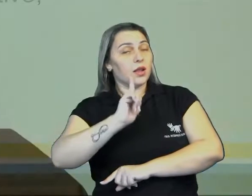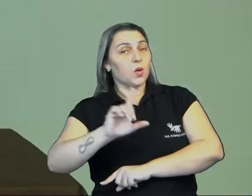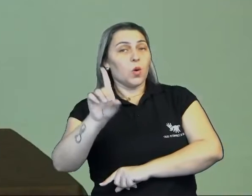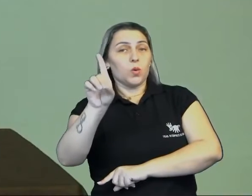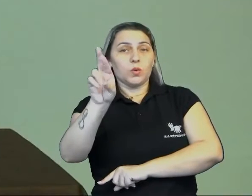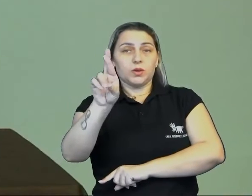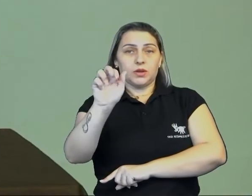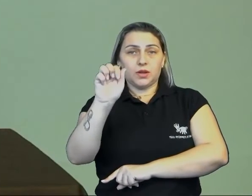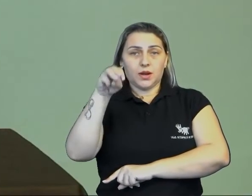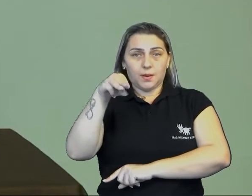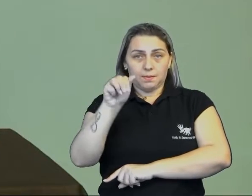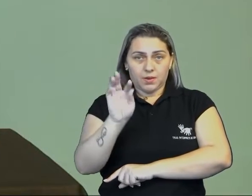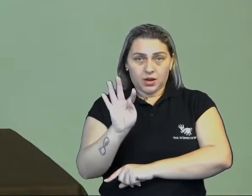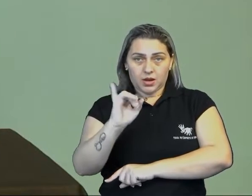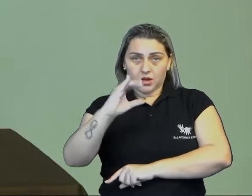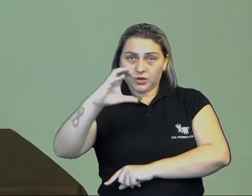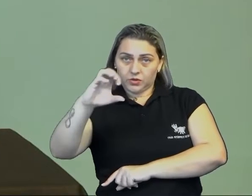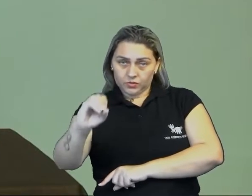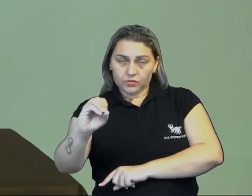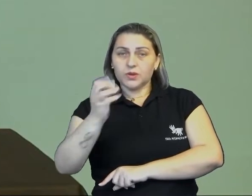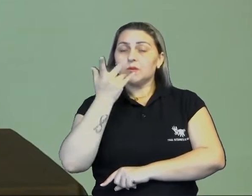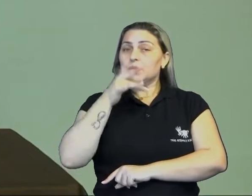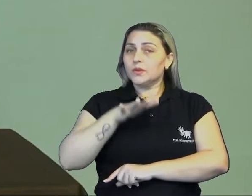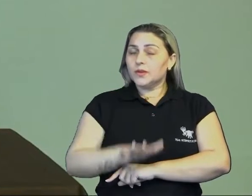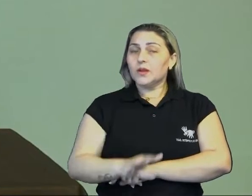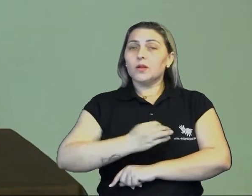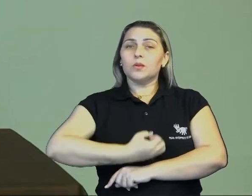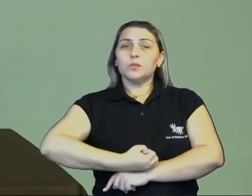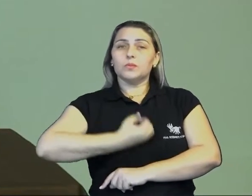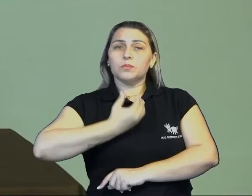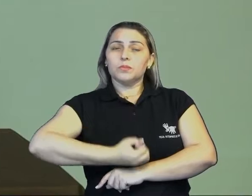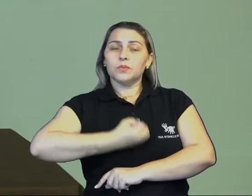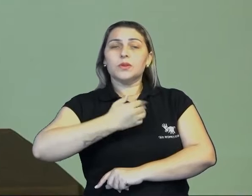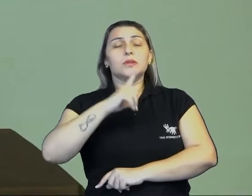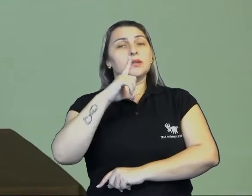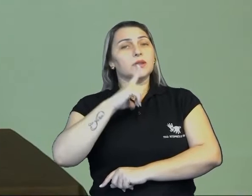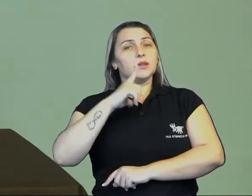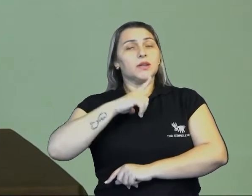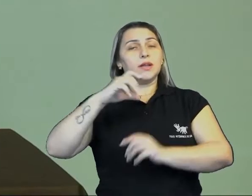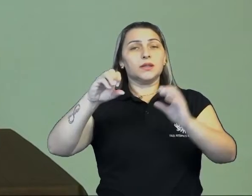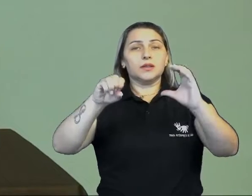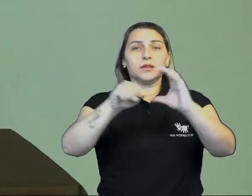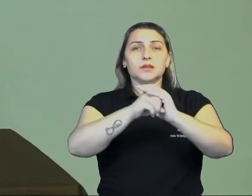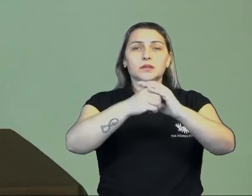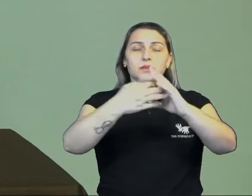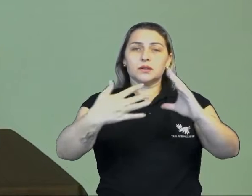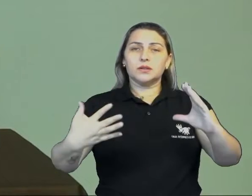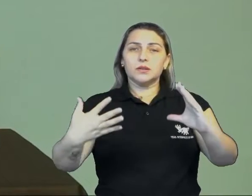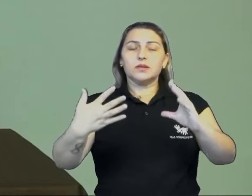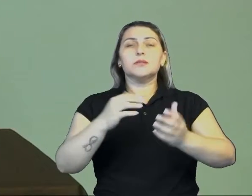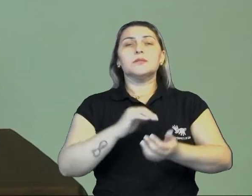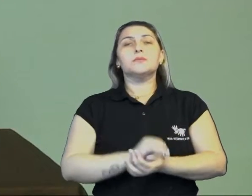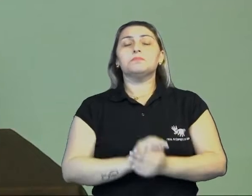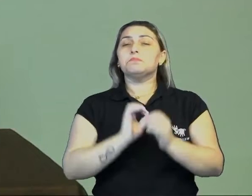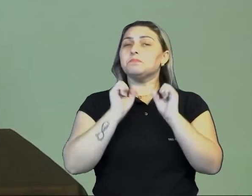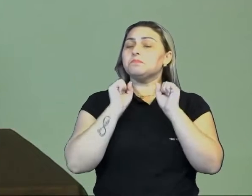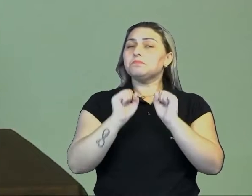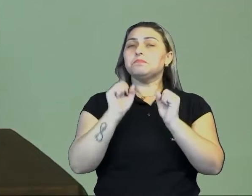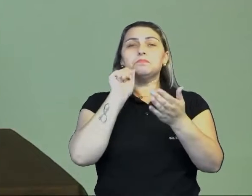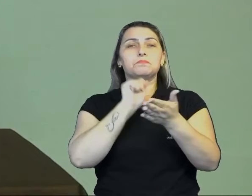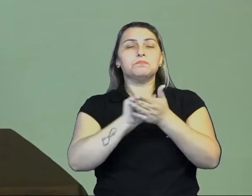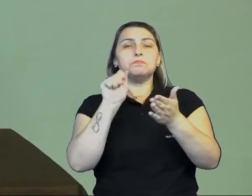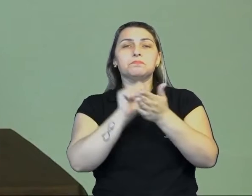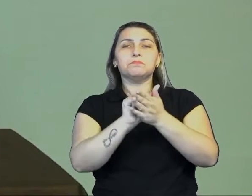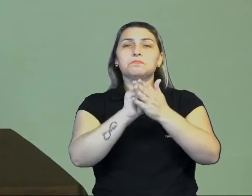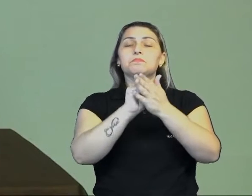aqui comigo. Então, crianças, o poema, ele tem essas características, né? Ele pode ser escrito